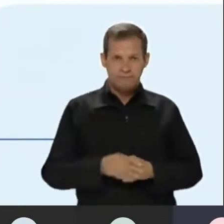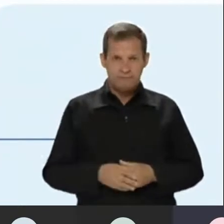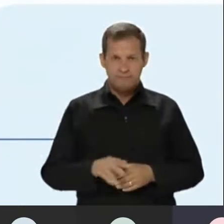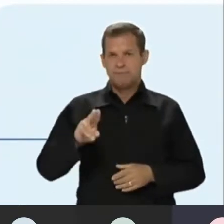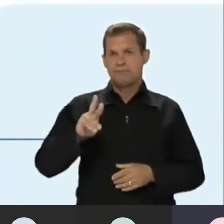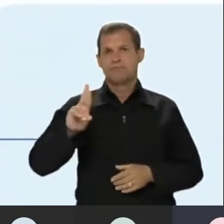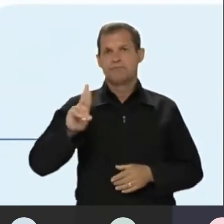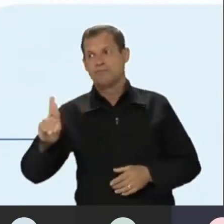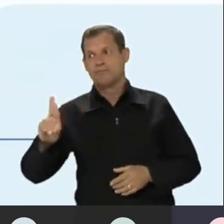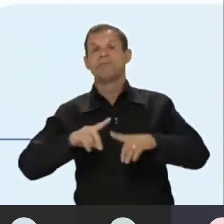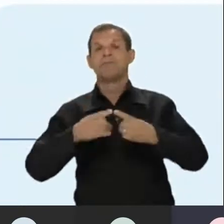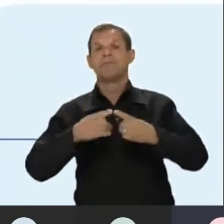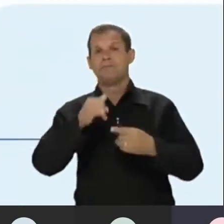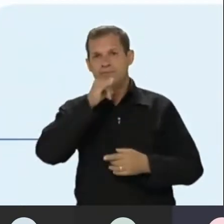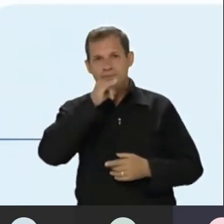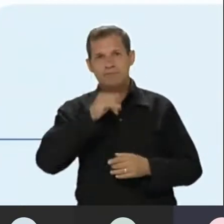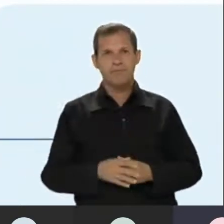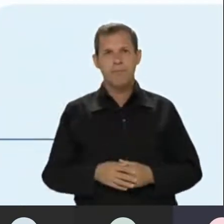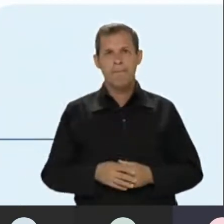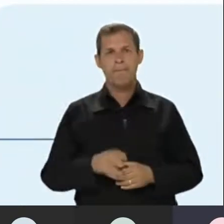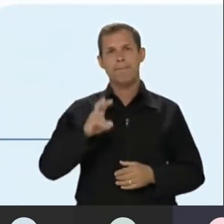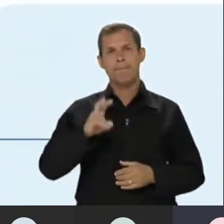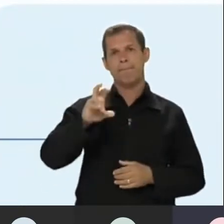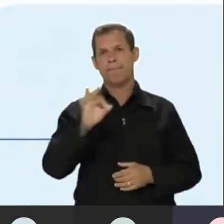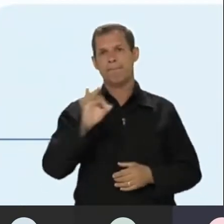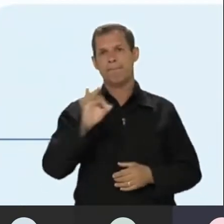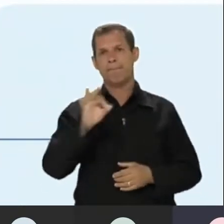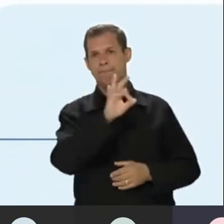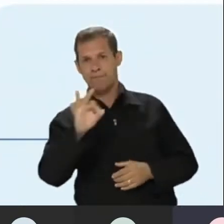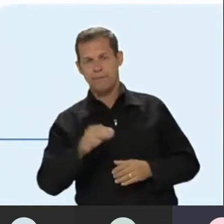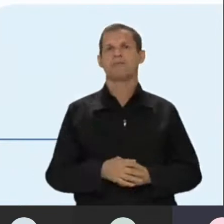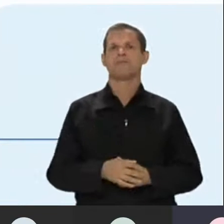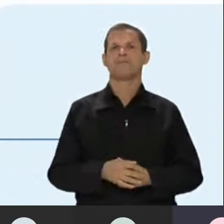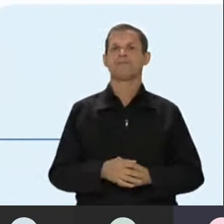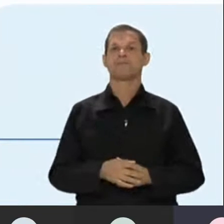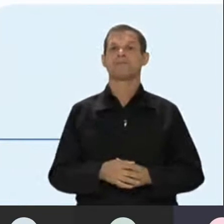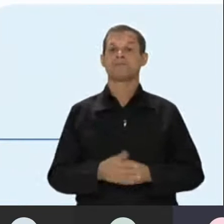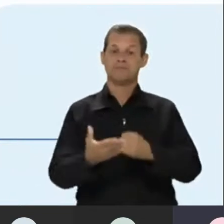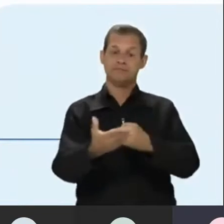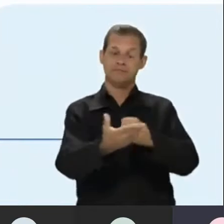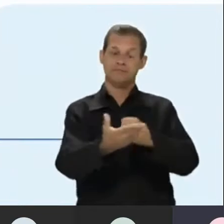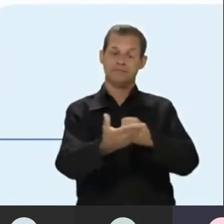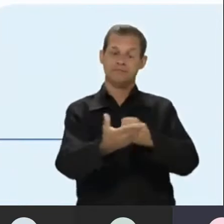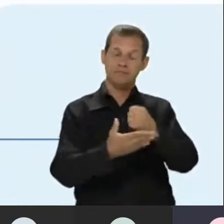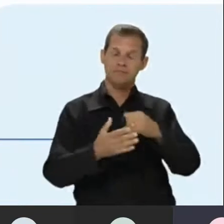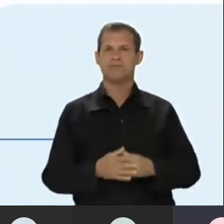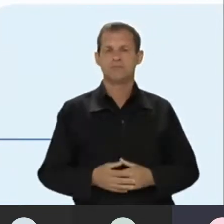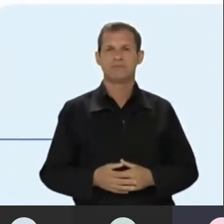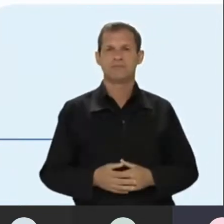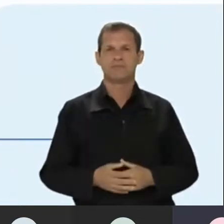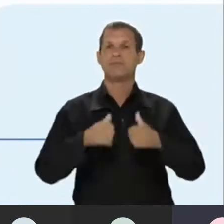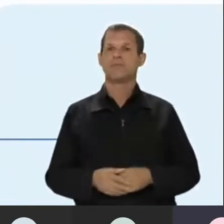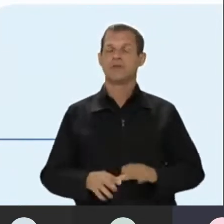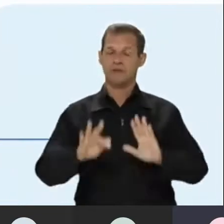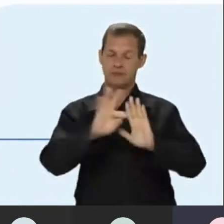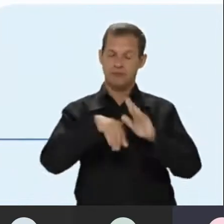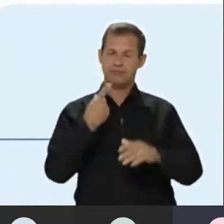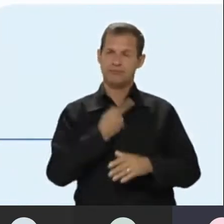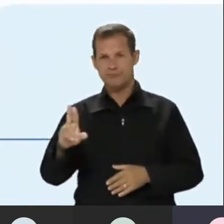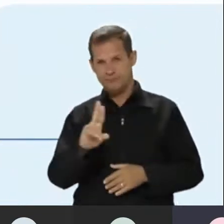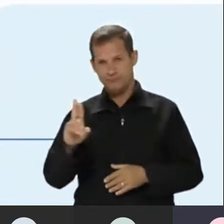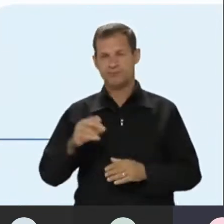de umidade relativa, que no caso é 50%. Tá? Então, basicamente, essa é a forma que a